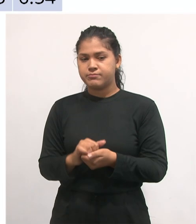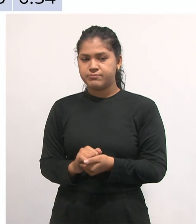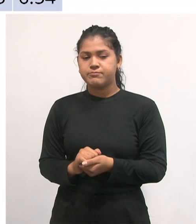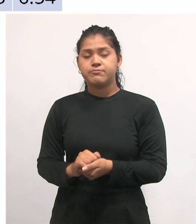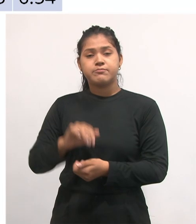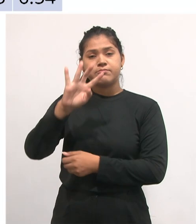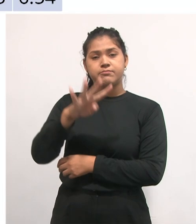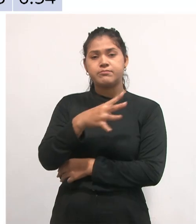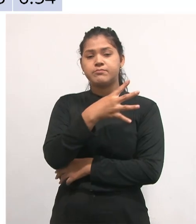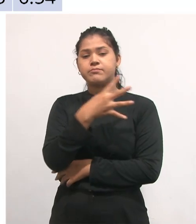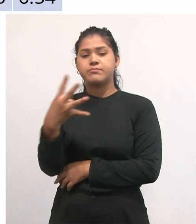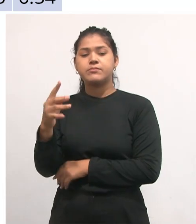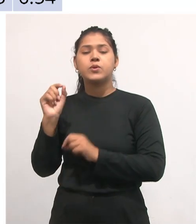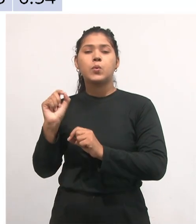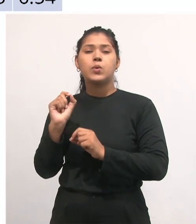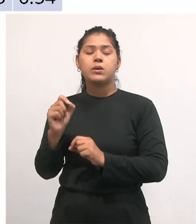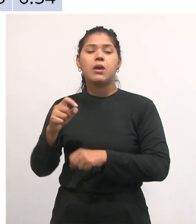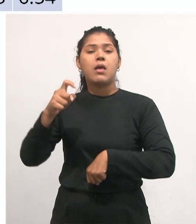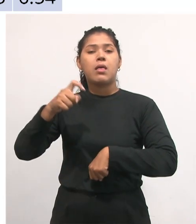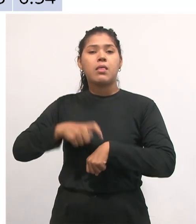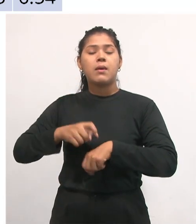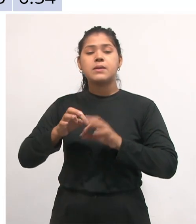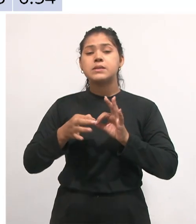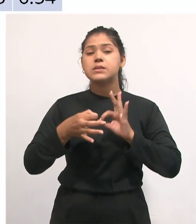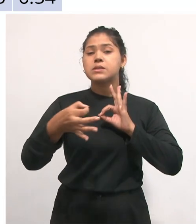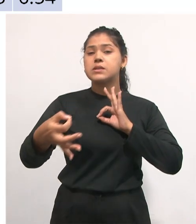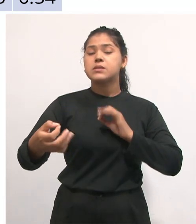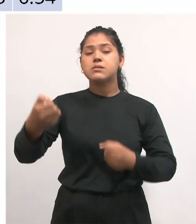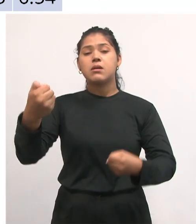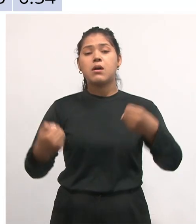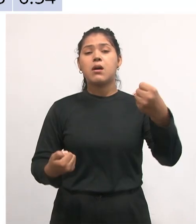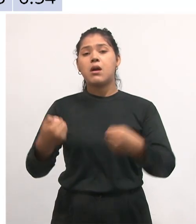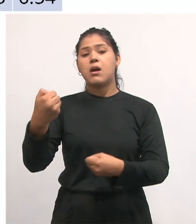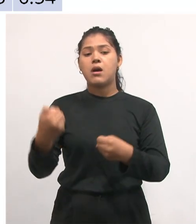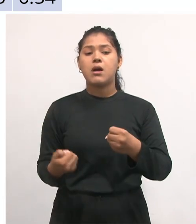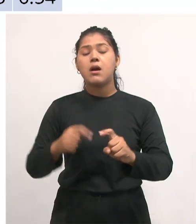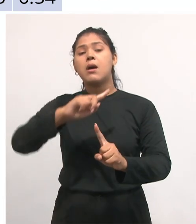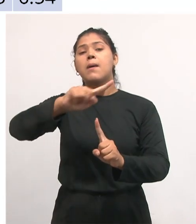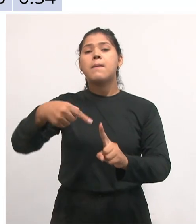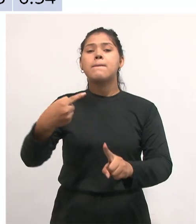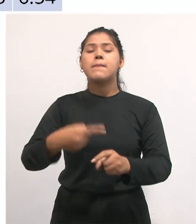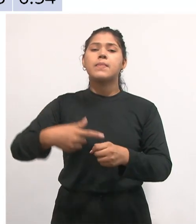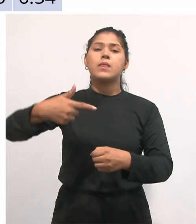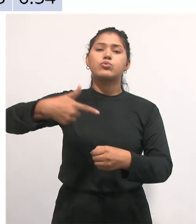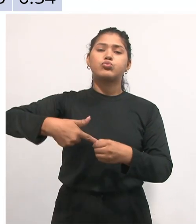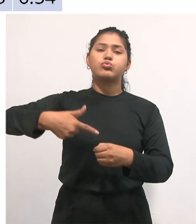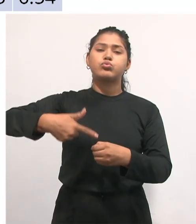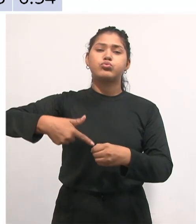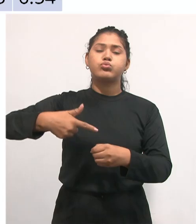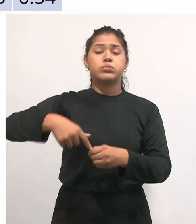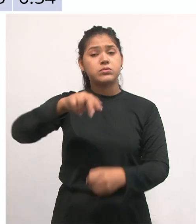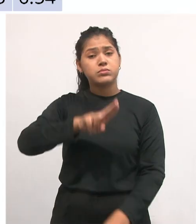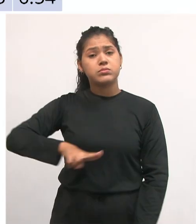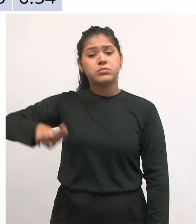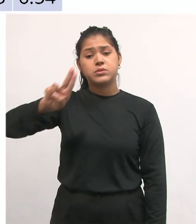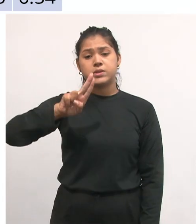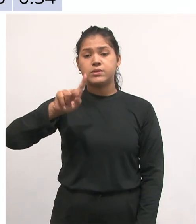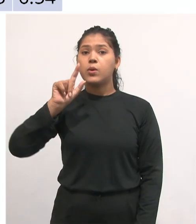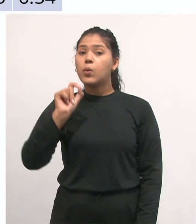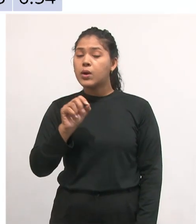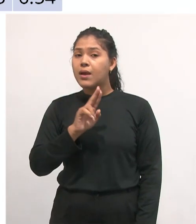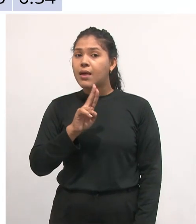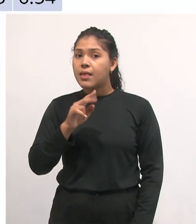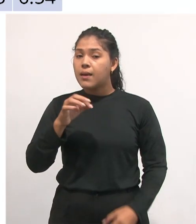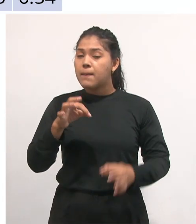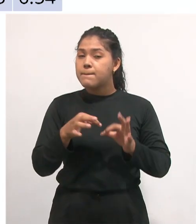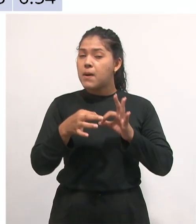seguir relaciona a distância percorrida por carros e seus consumos de combustíveis. Distância percorrida